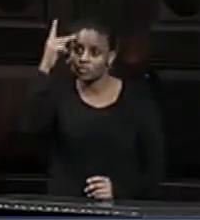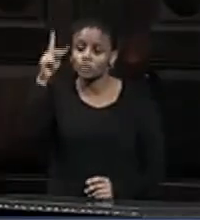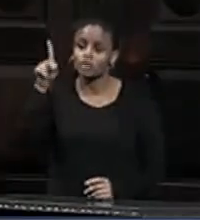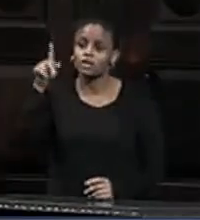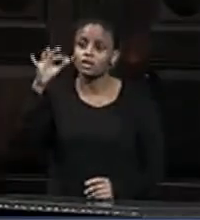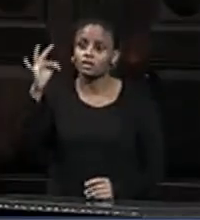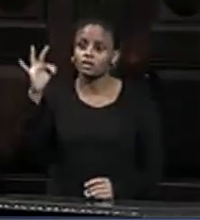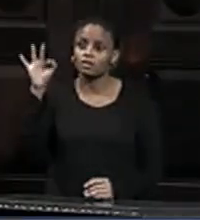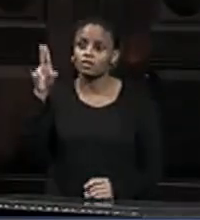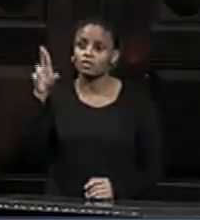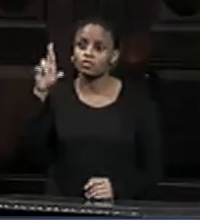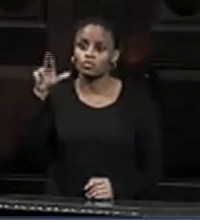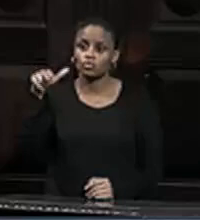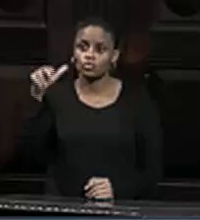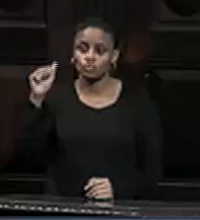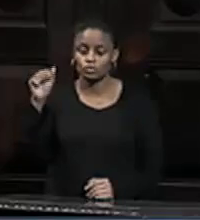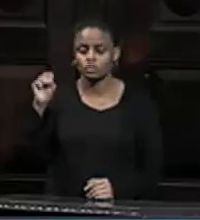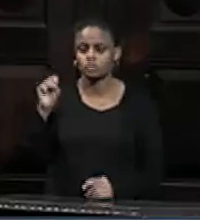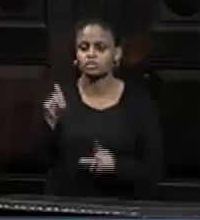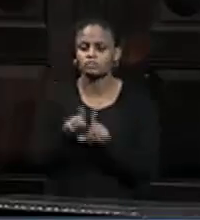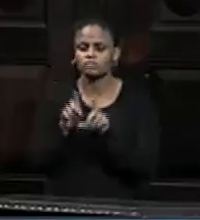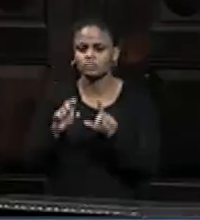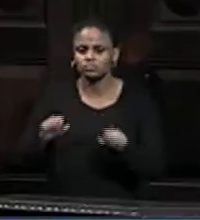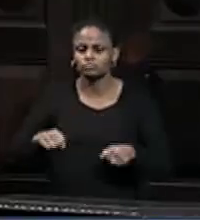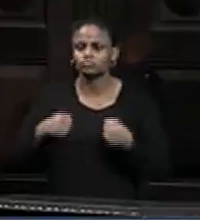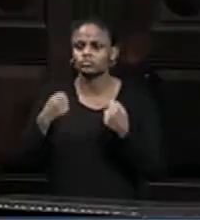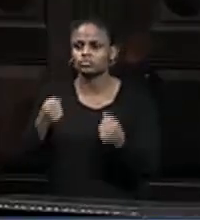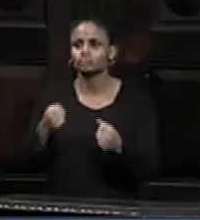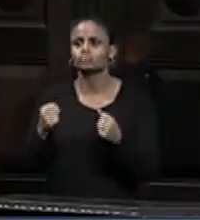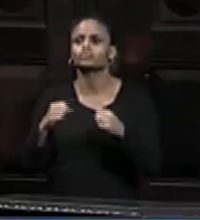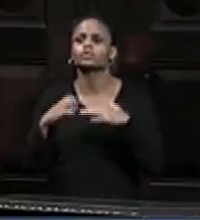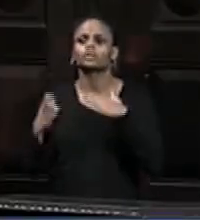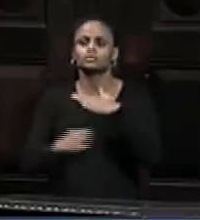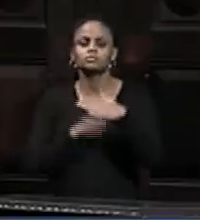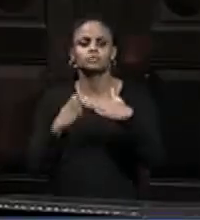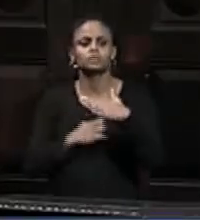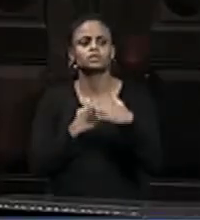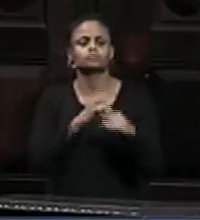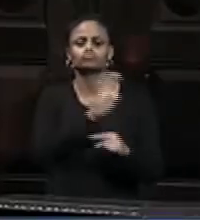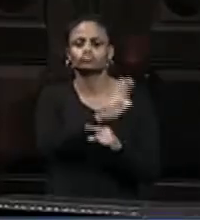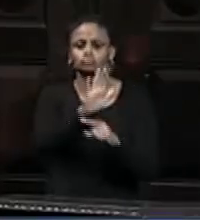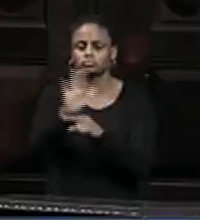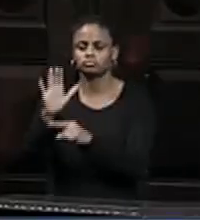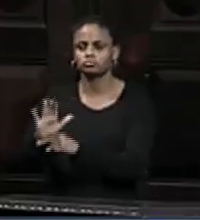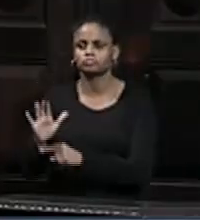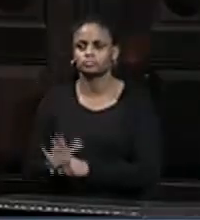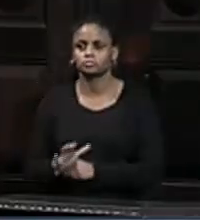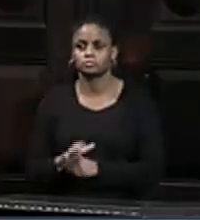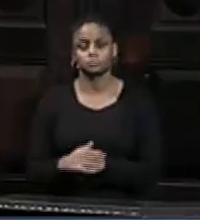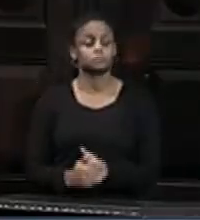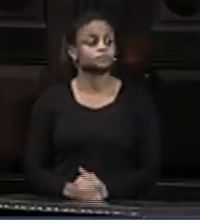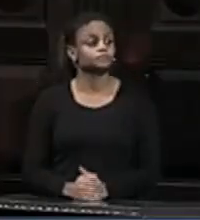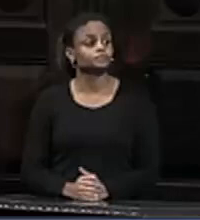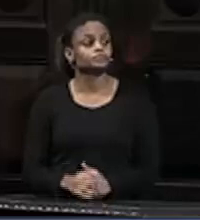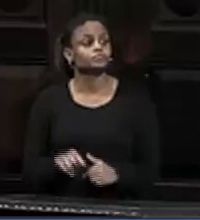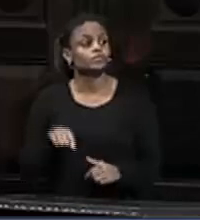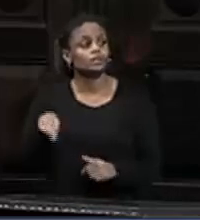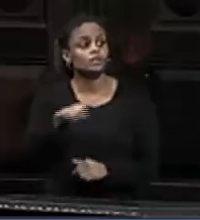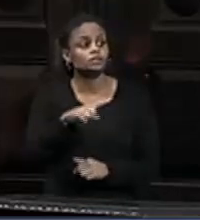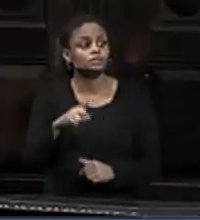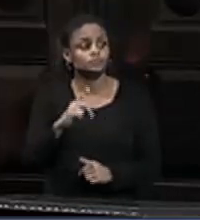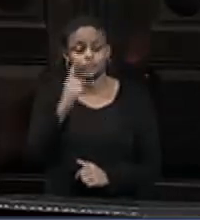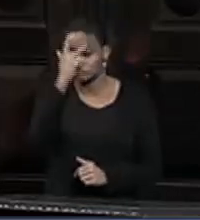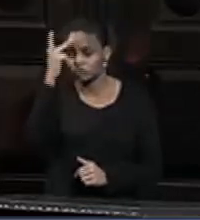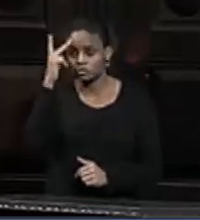pela conclusão de Angra 3, mas os defensores do Estado mínimo, aqueles que estão aí como aves